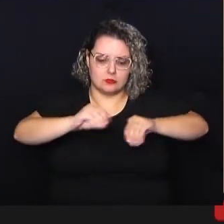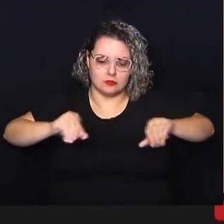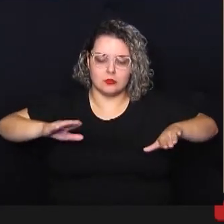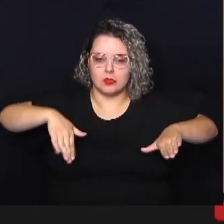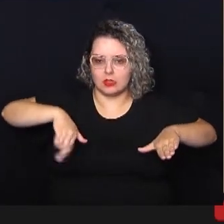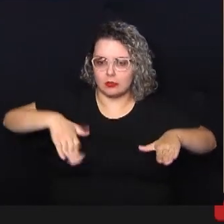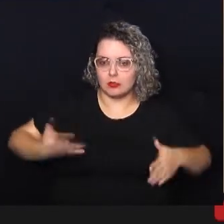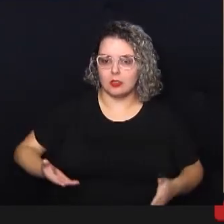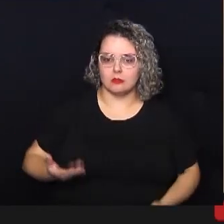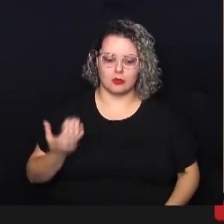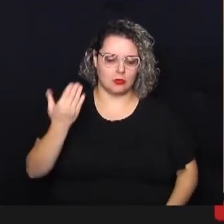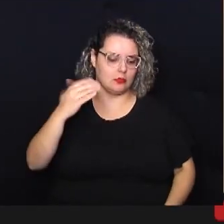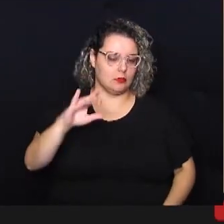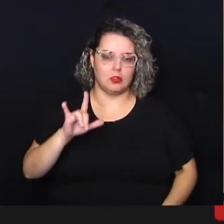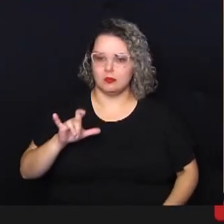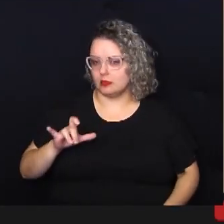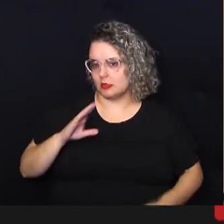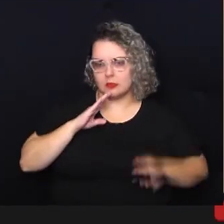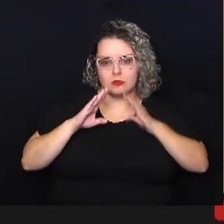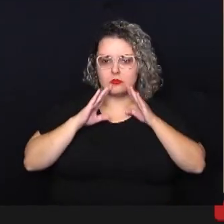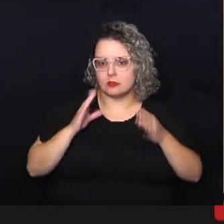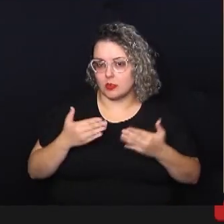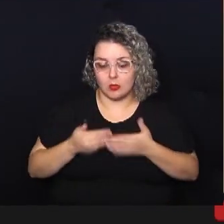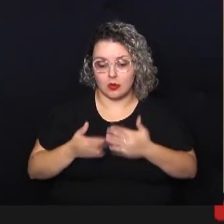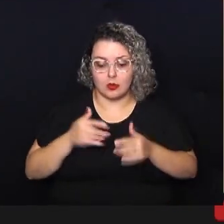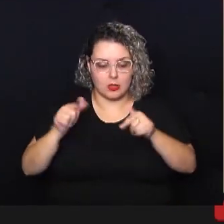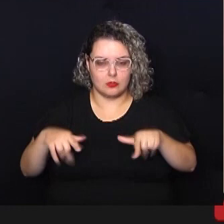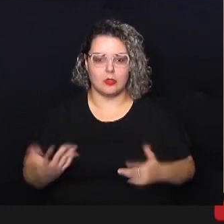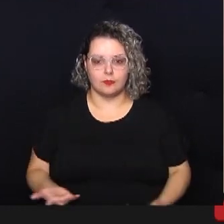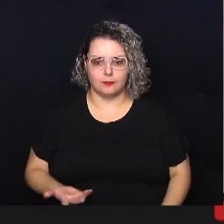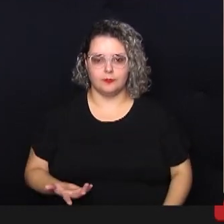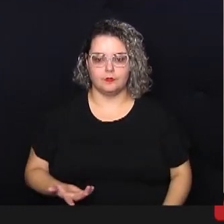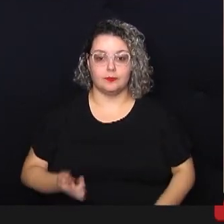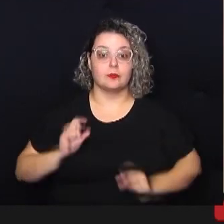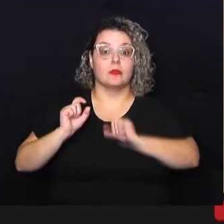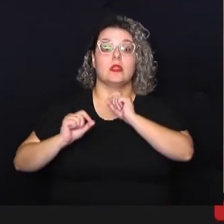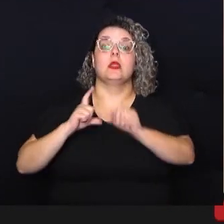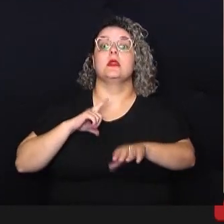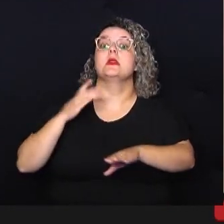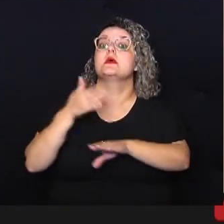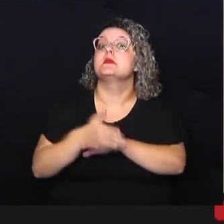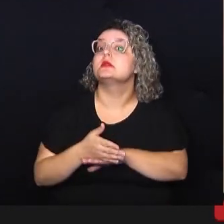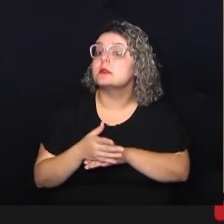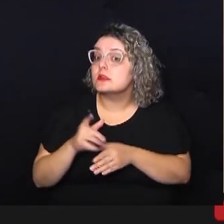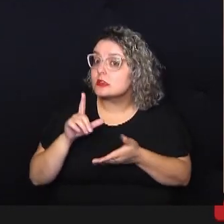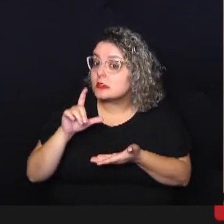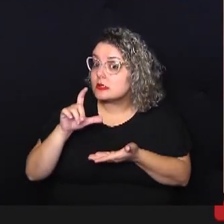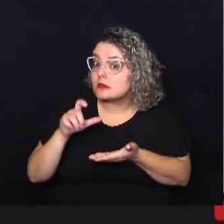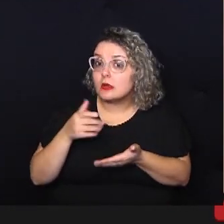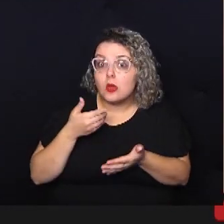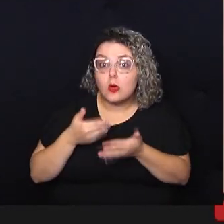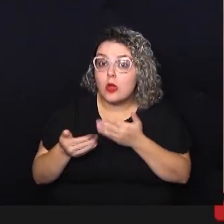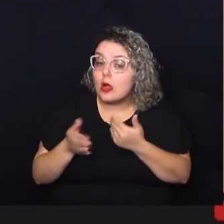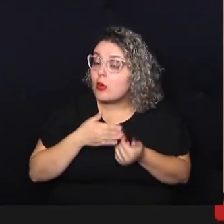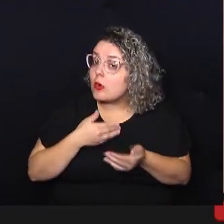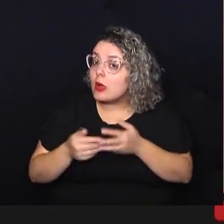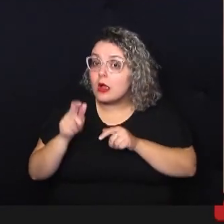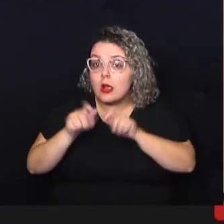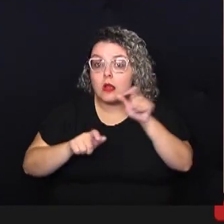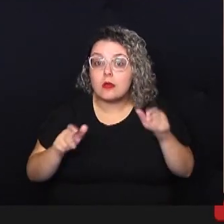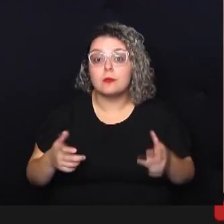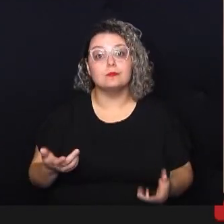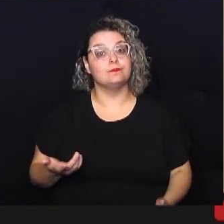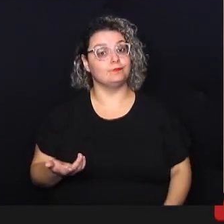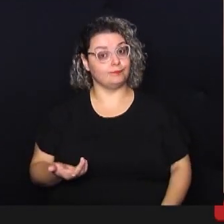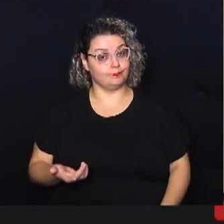e coloco essa foto no Instagram, no Facebook, sei lá, qualquer lugar. Quem tem acesso a essa foto? Qualquer um. E